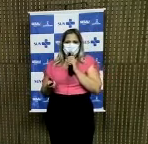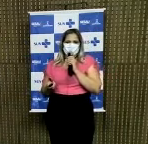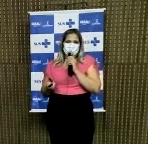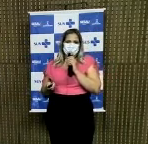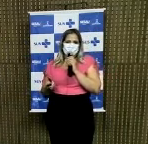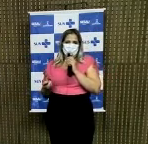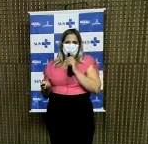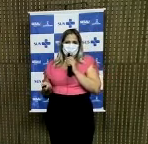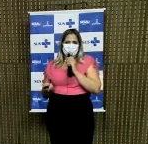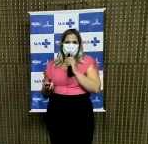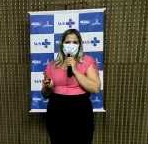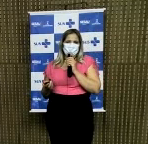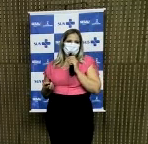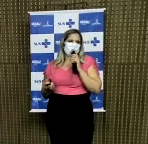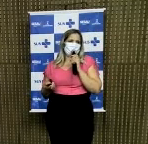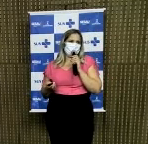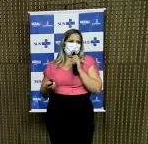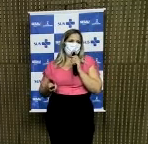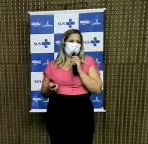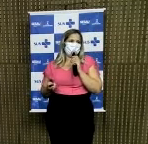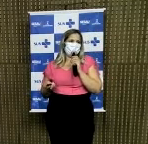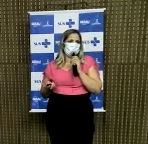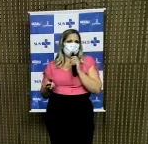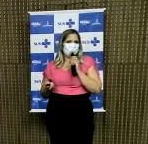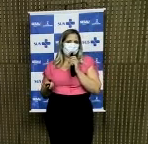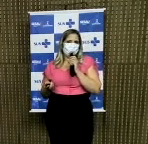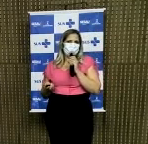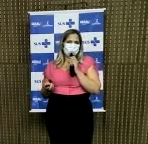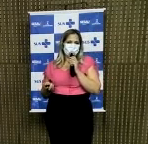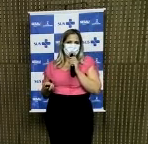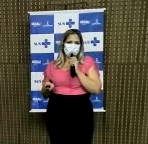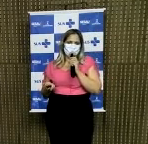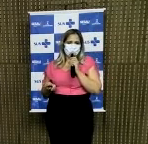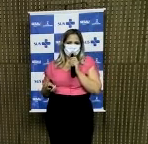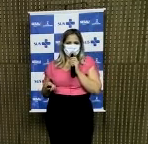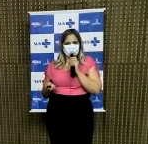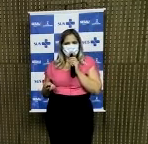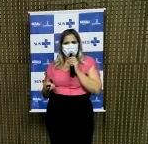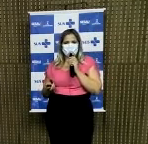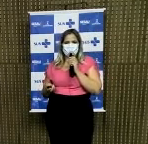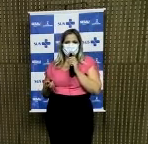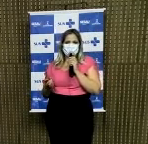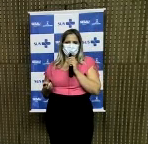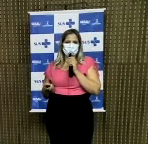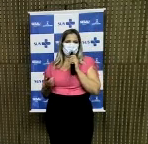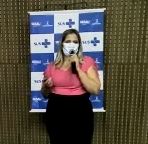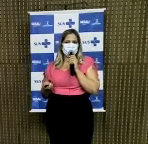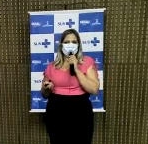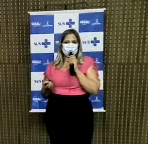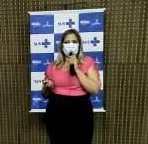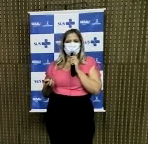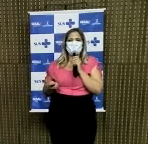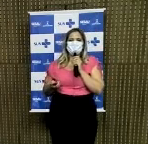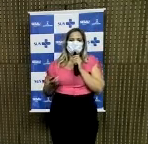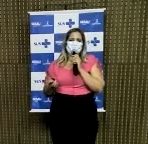O indicador dentro do esperado aqui, né, a gente tem uns indicadores assim um pouquinho, tá bem baixo, mas esse daqui da gestante das puérperas